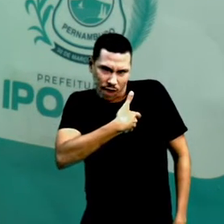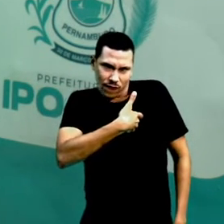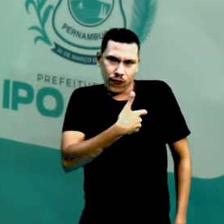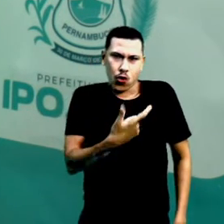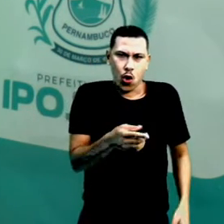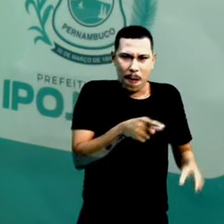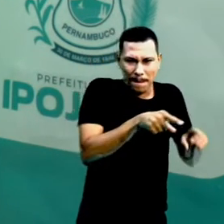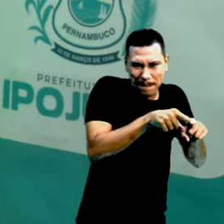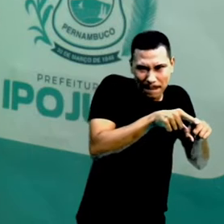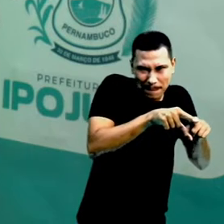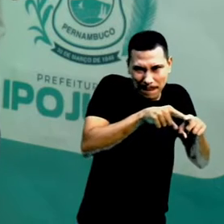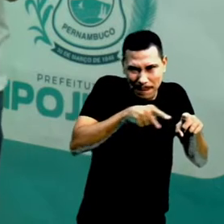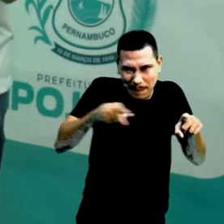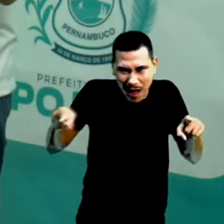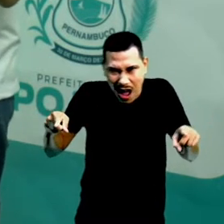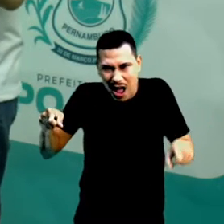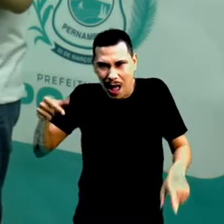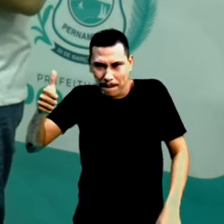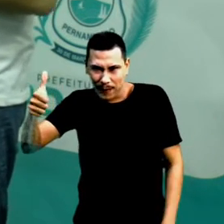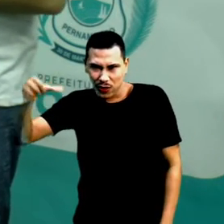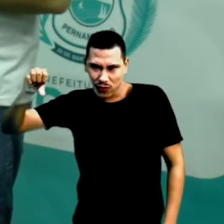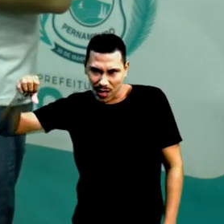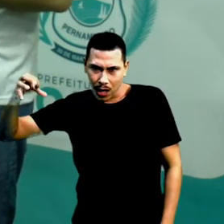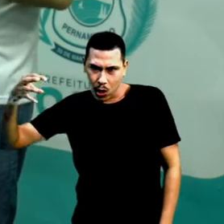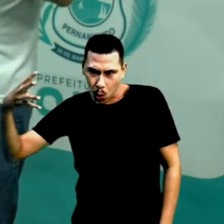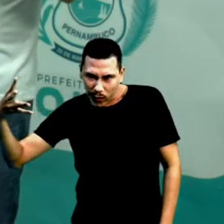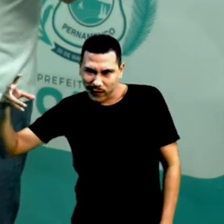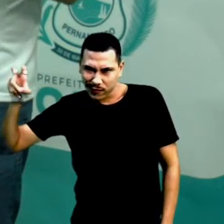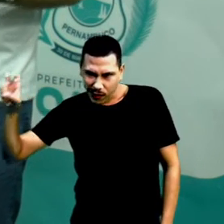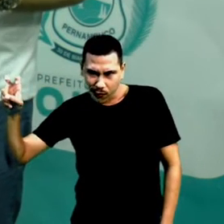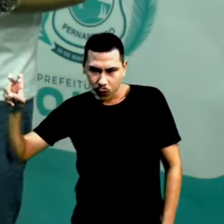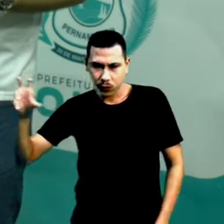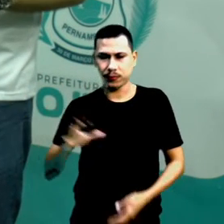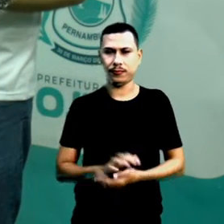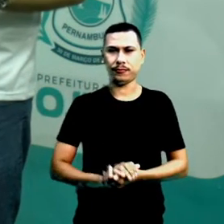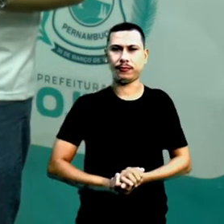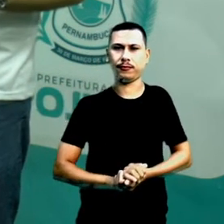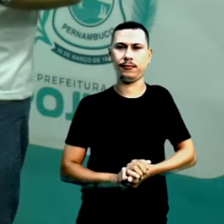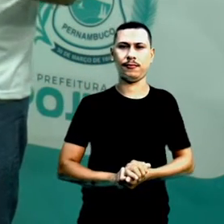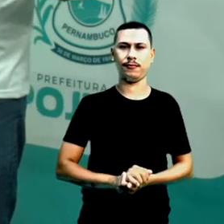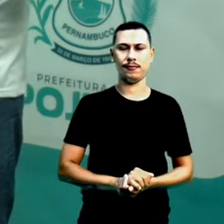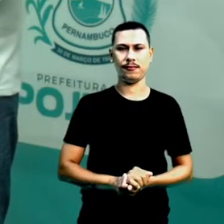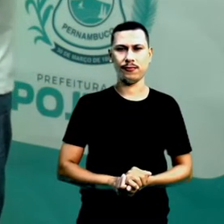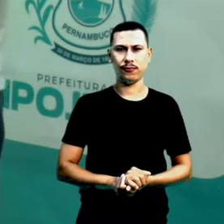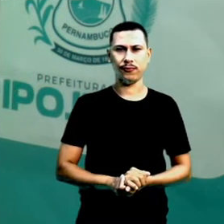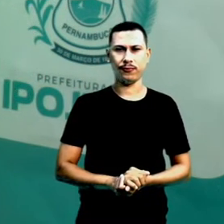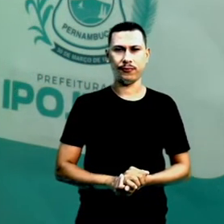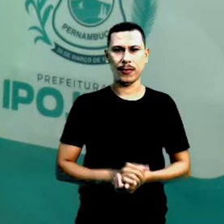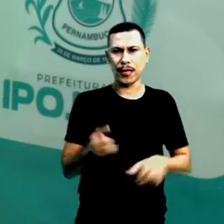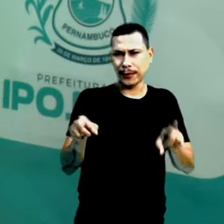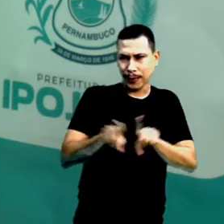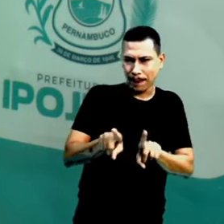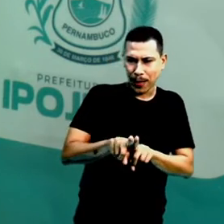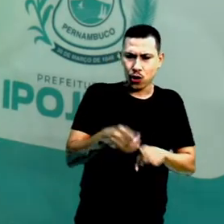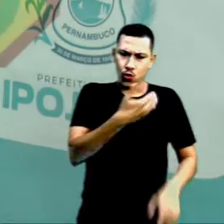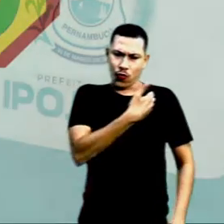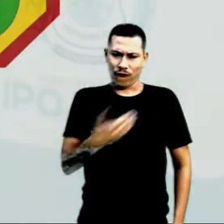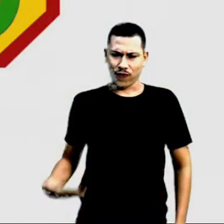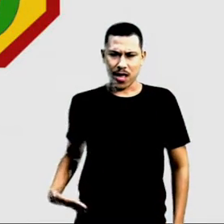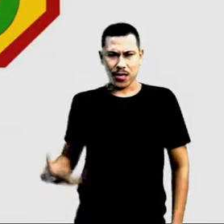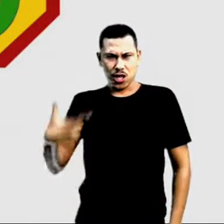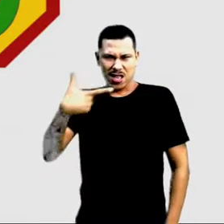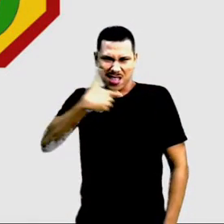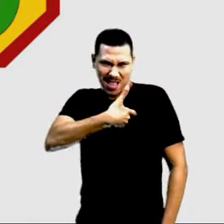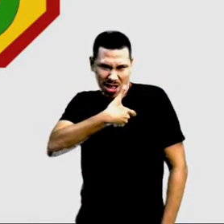bom? Então, essa foi a chamada ditadura do Estado Novo. Outro fato importante do governo Getúlio vai